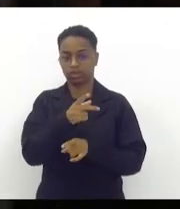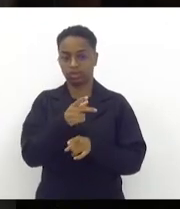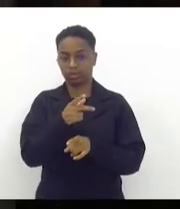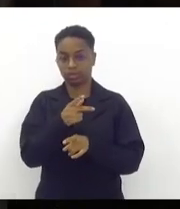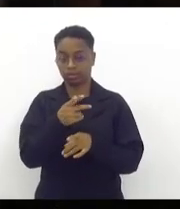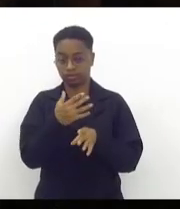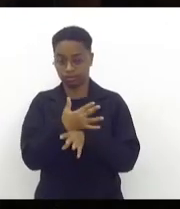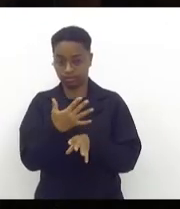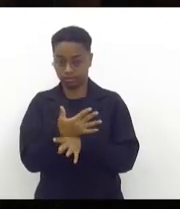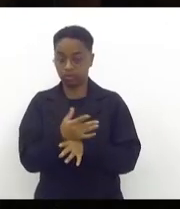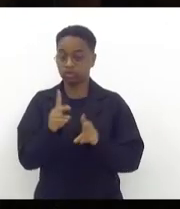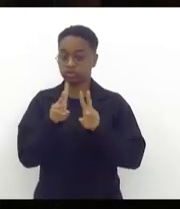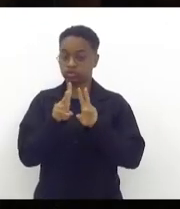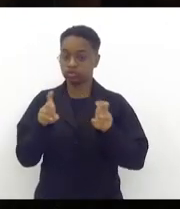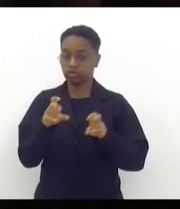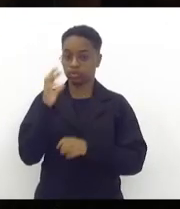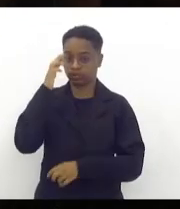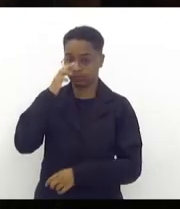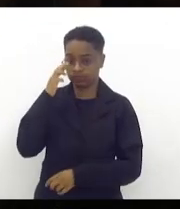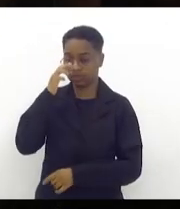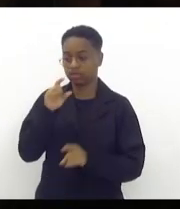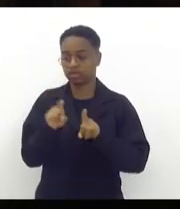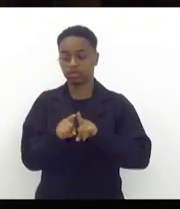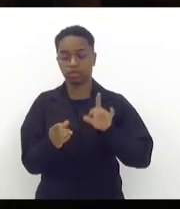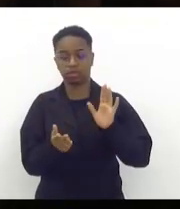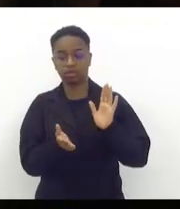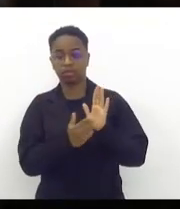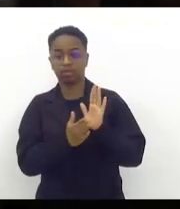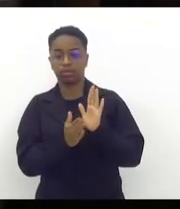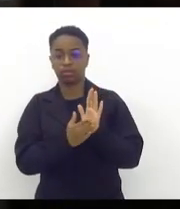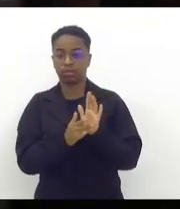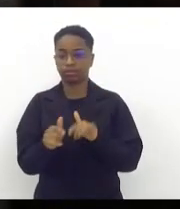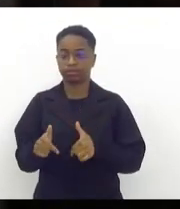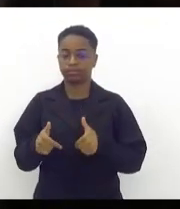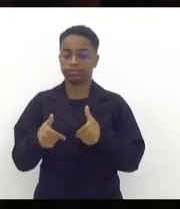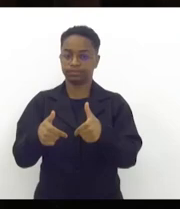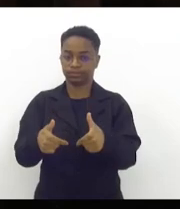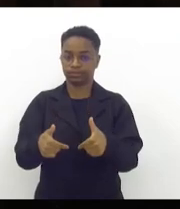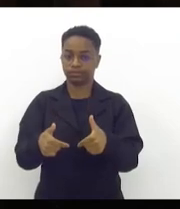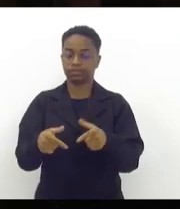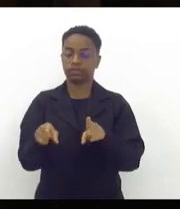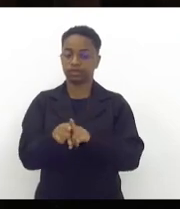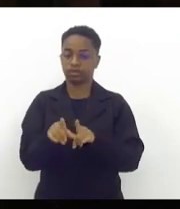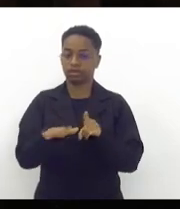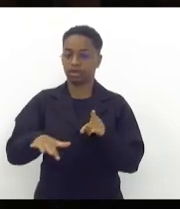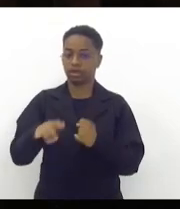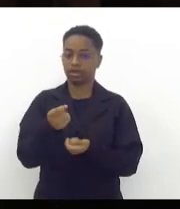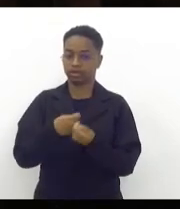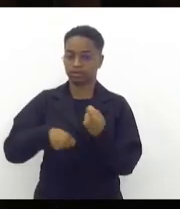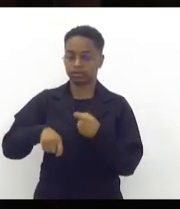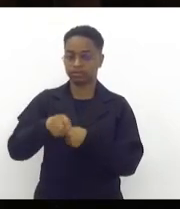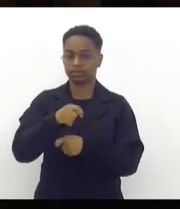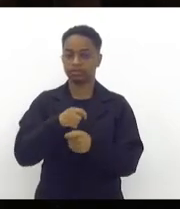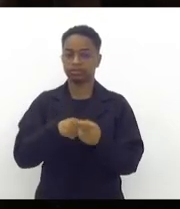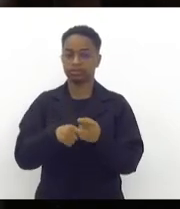à fiscalização e à proposição de medidas, mesmo administrativas, em relação à